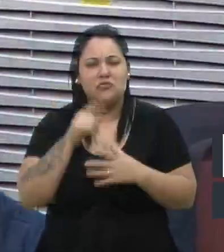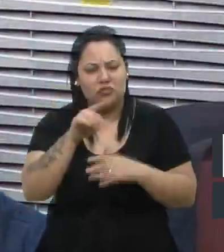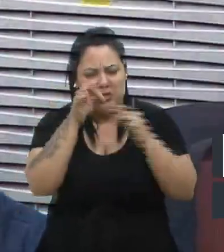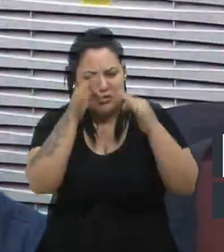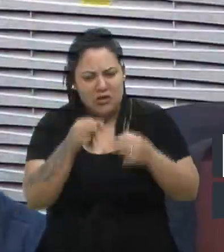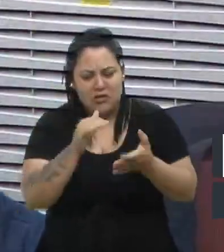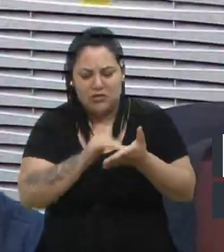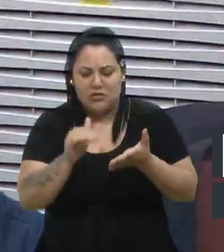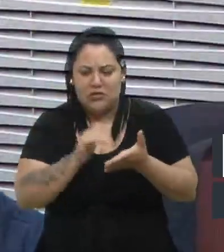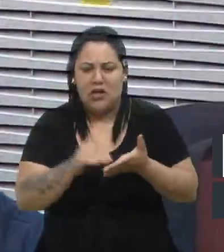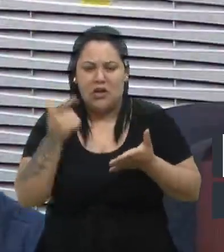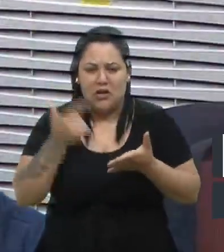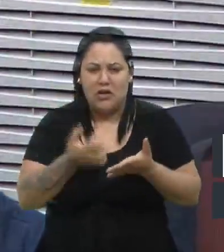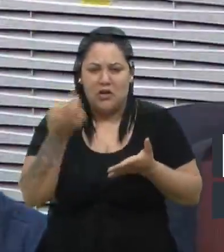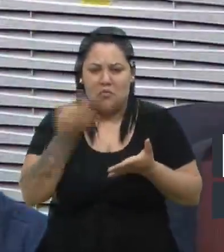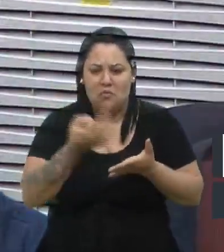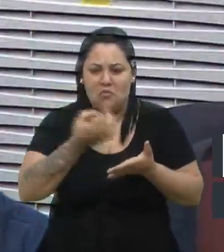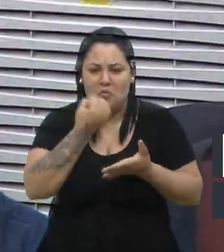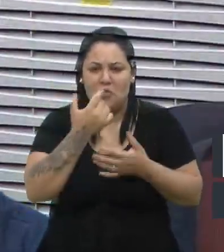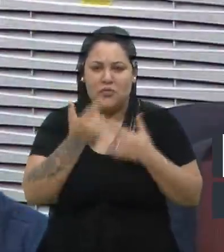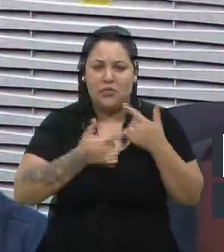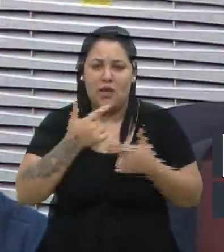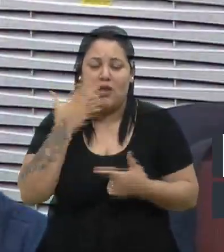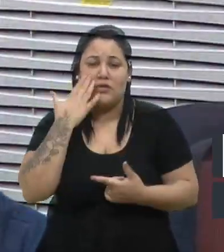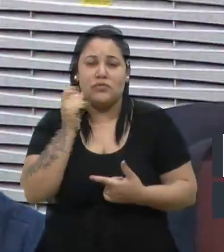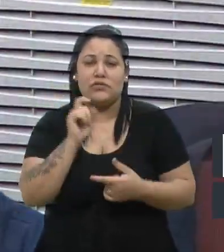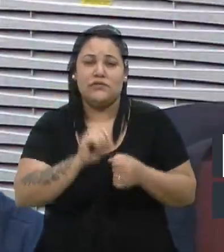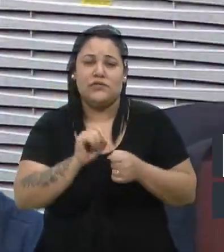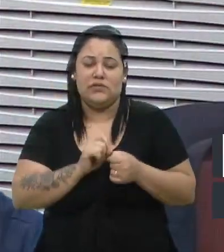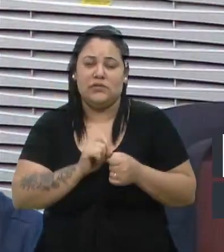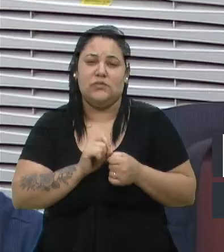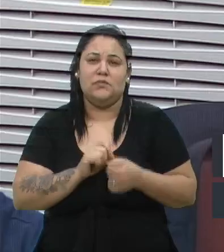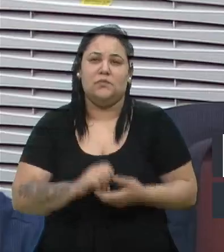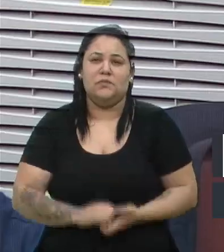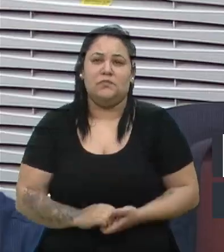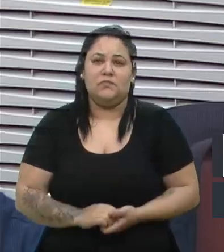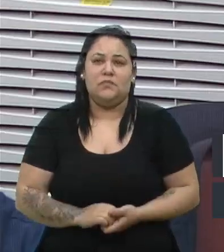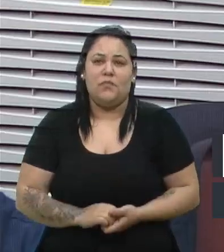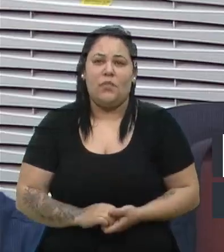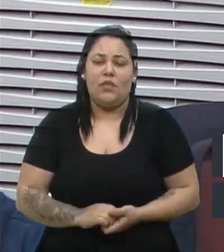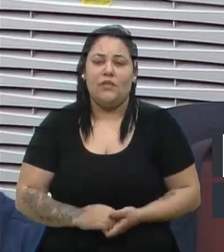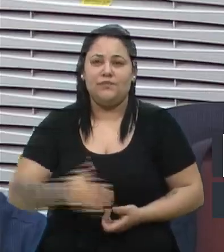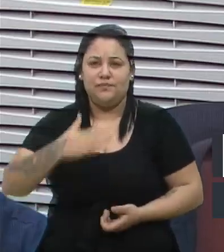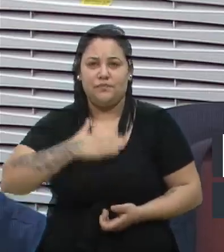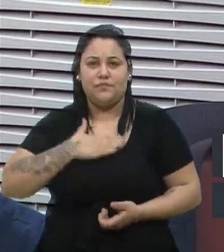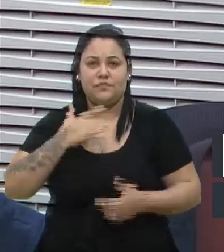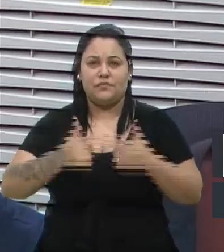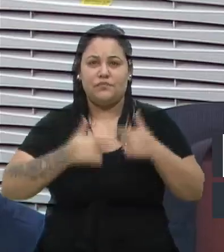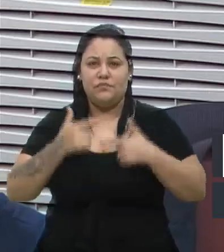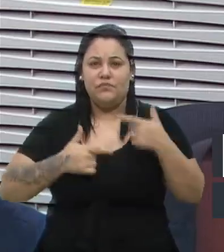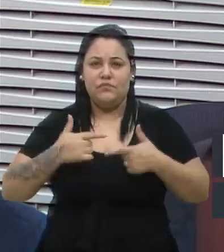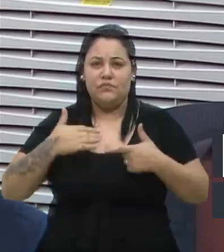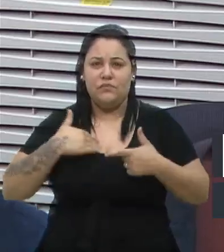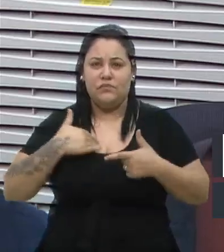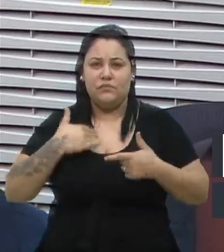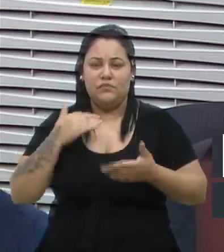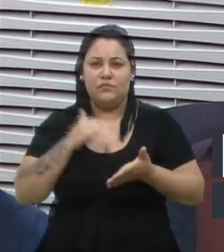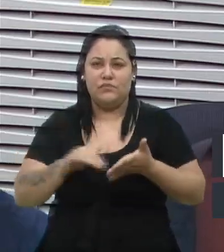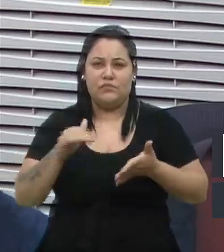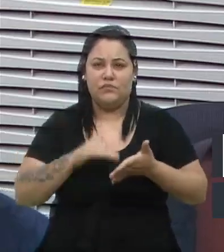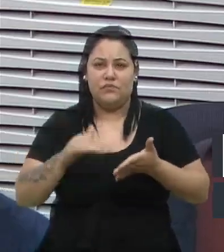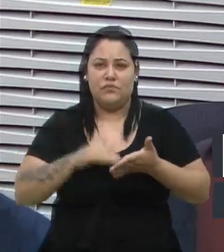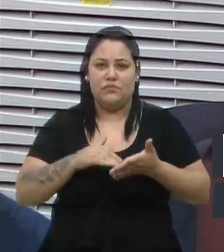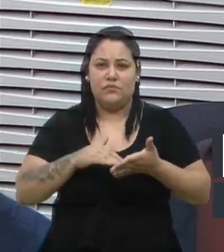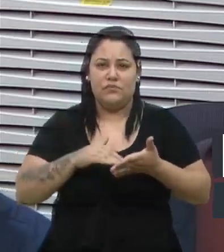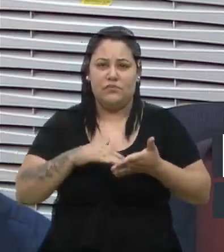é eficiente e sabe o que está fazendo na sua cadeira. O meu trabalho, o meu gabinete, eu sempre fiz início, meio